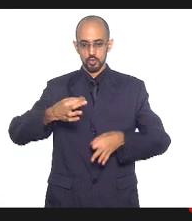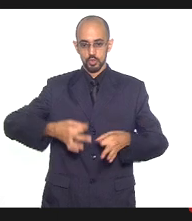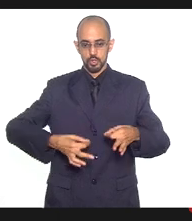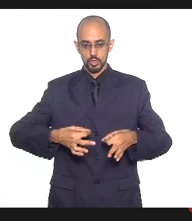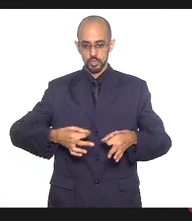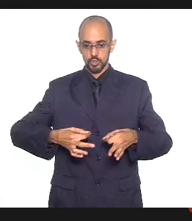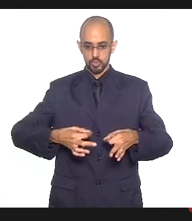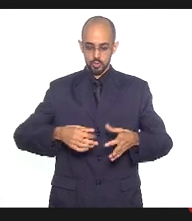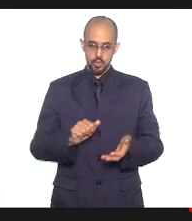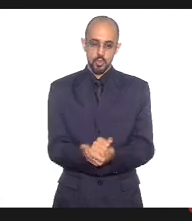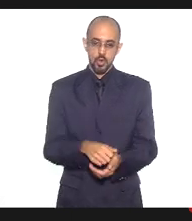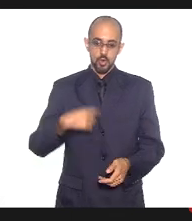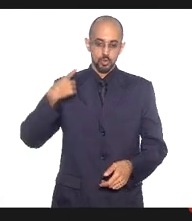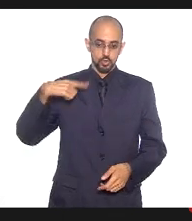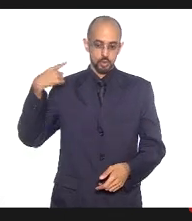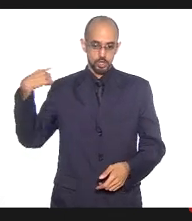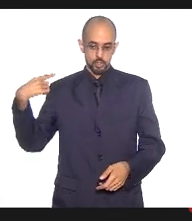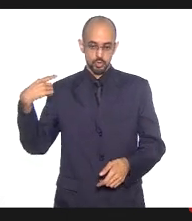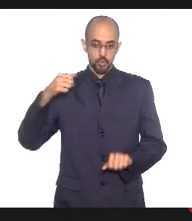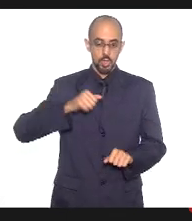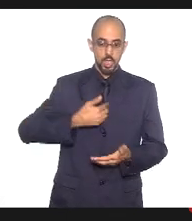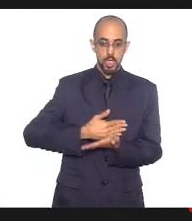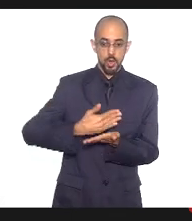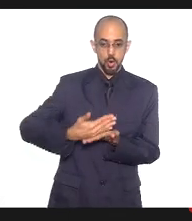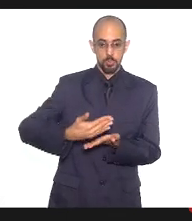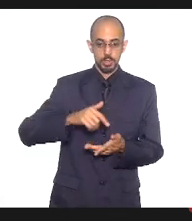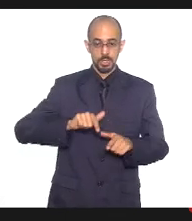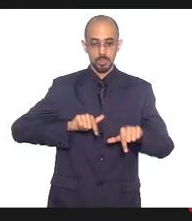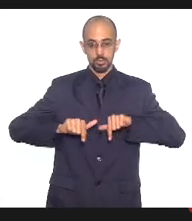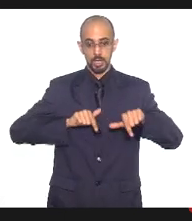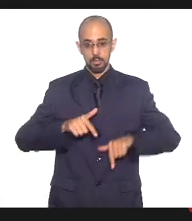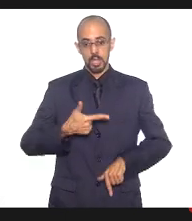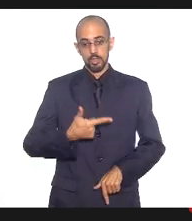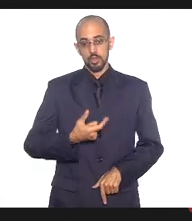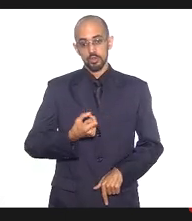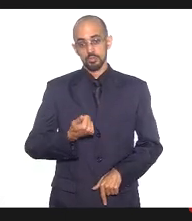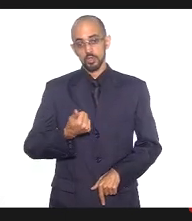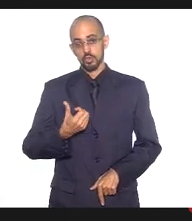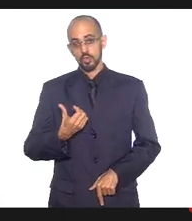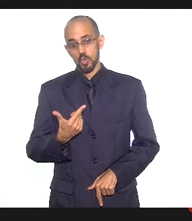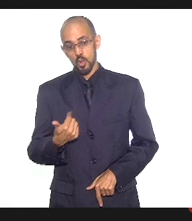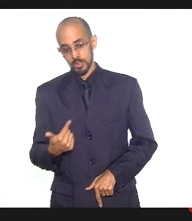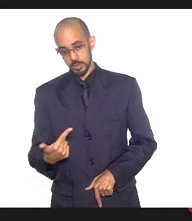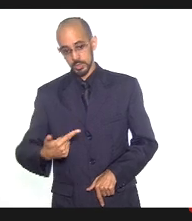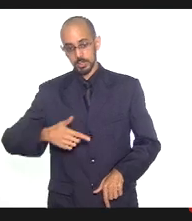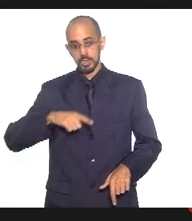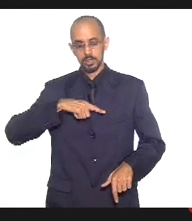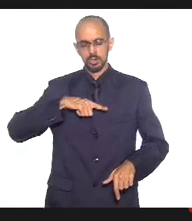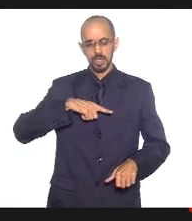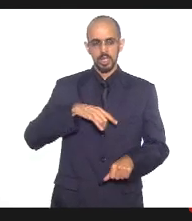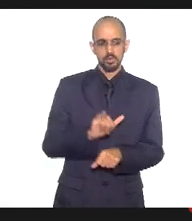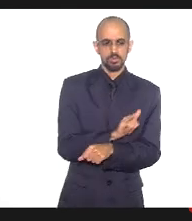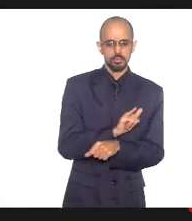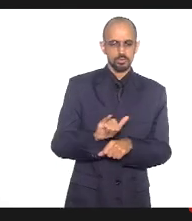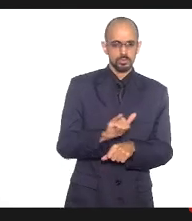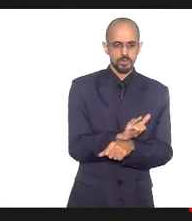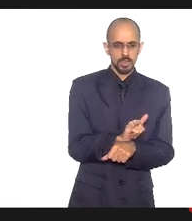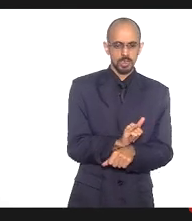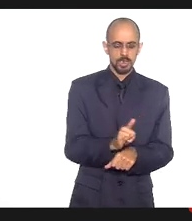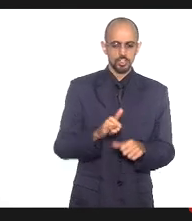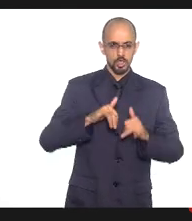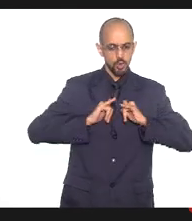empresa desde 2012, tanto em temas de cunho estritamente jurídico, como temas mais estratégicos e de cunho um pouco mais